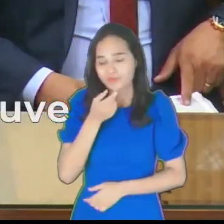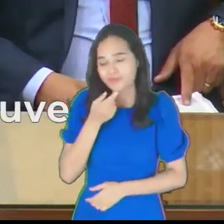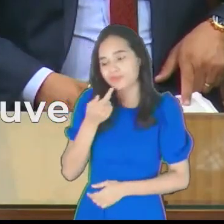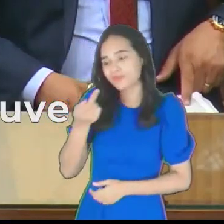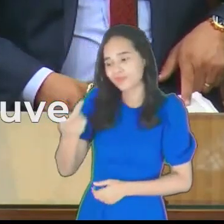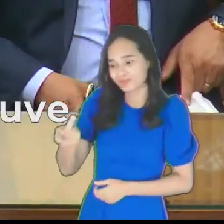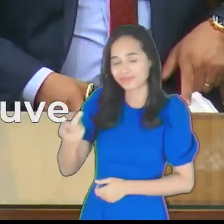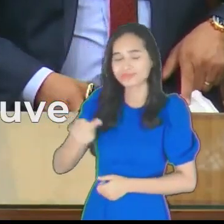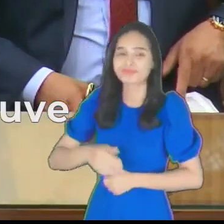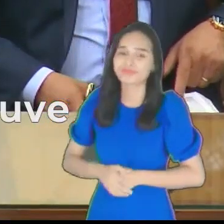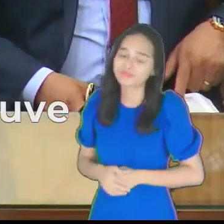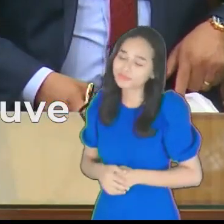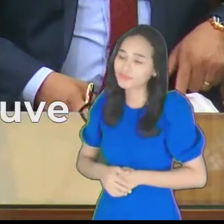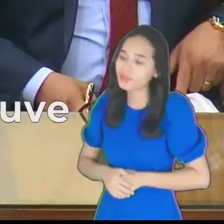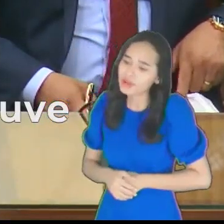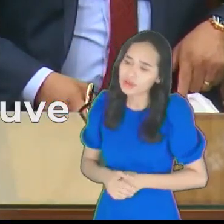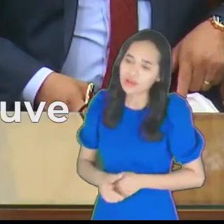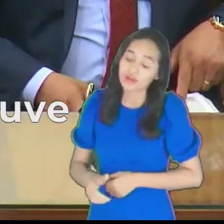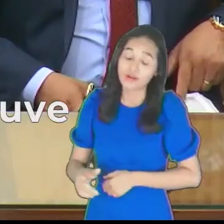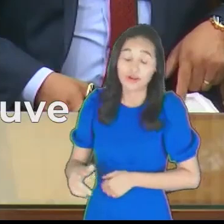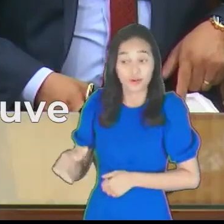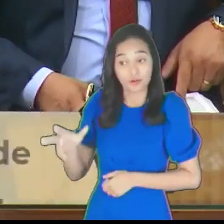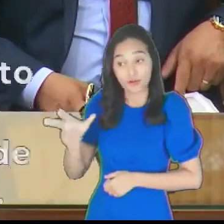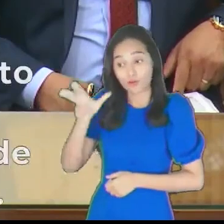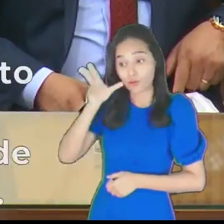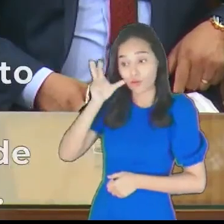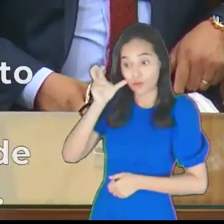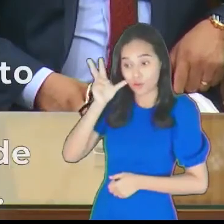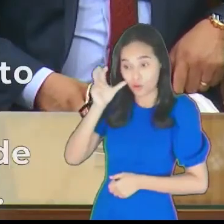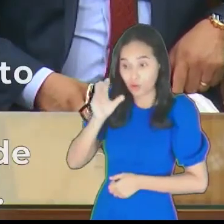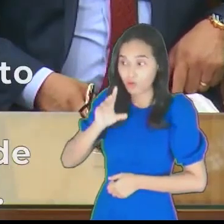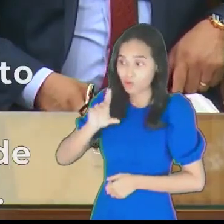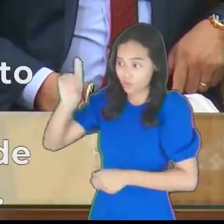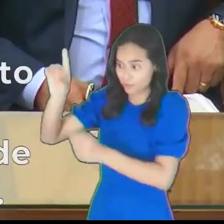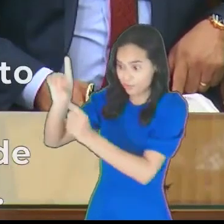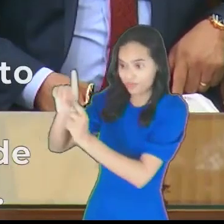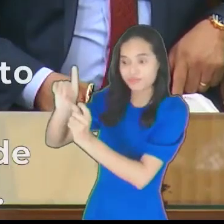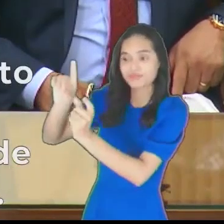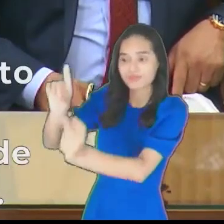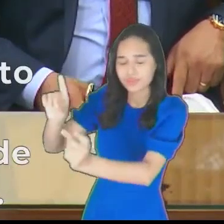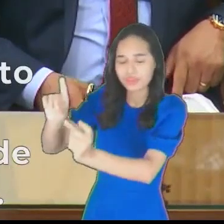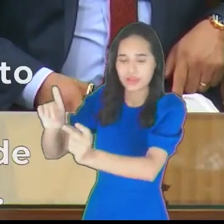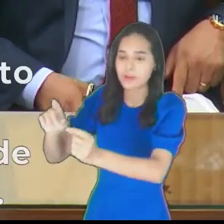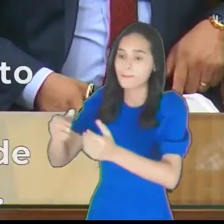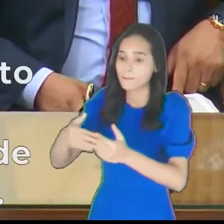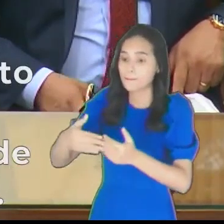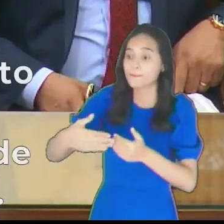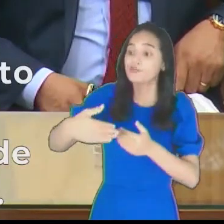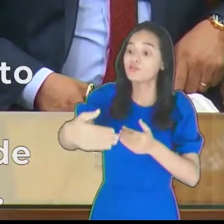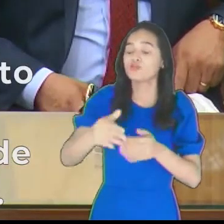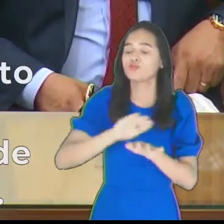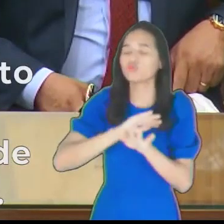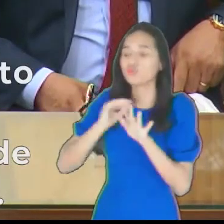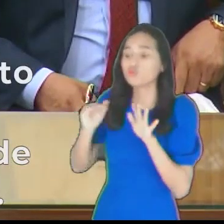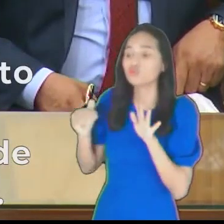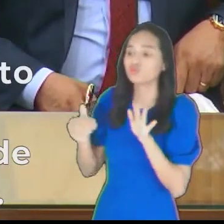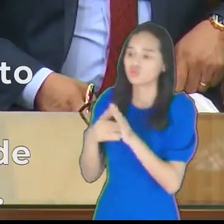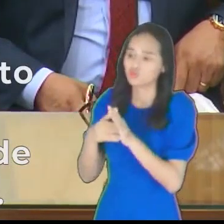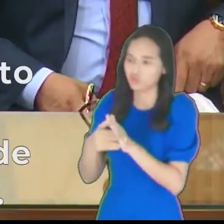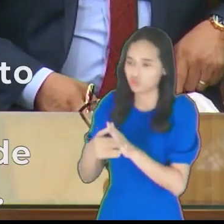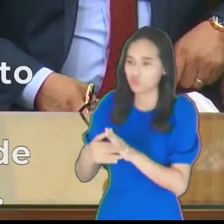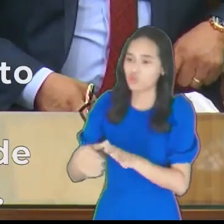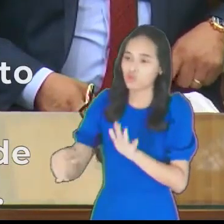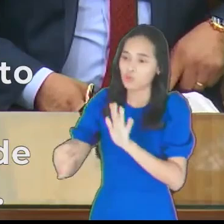a Ezequias: ouve a palavra do Senhor. Eis que vem dias em que tudo quanto houver em tua